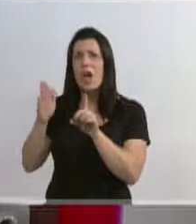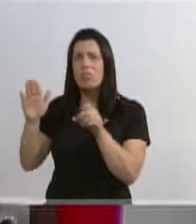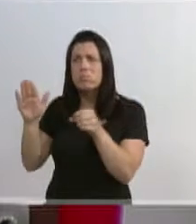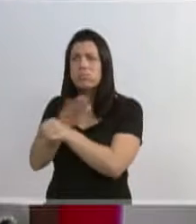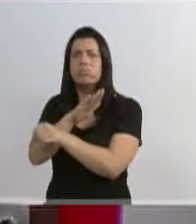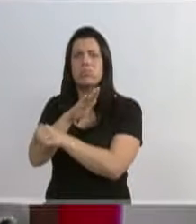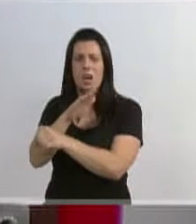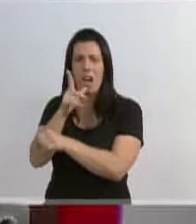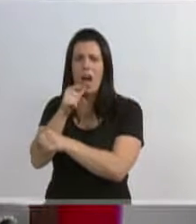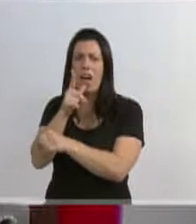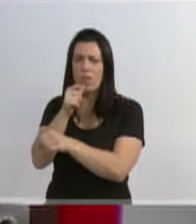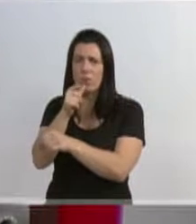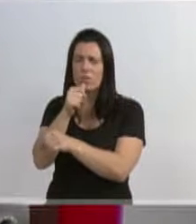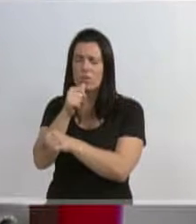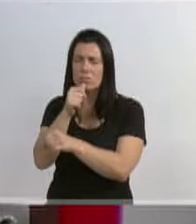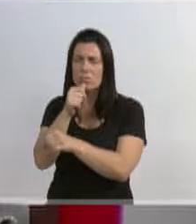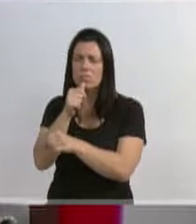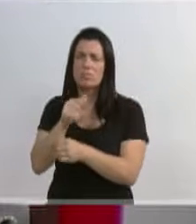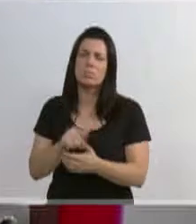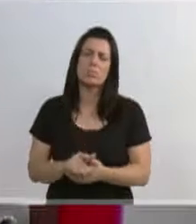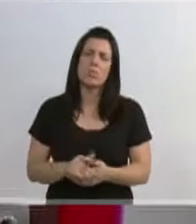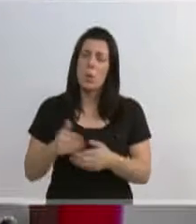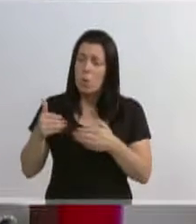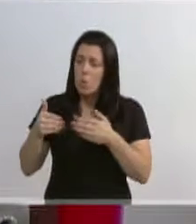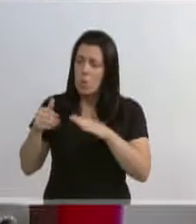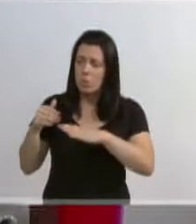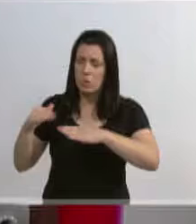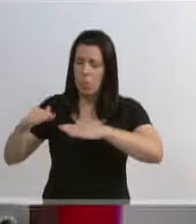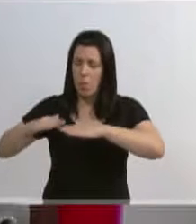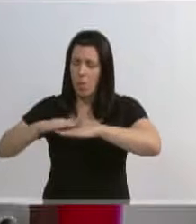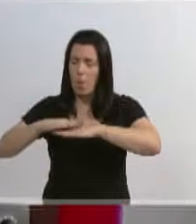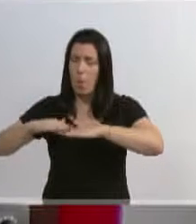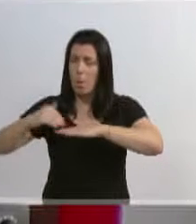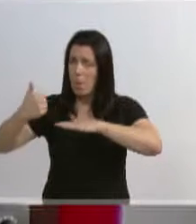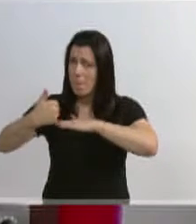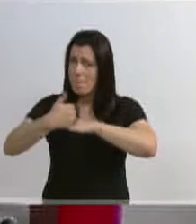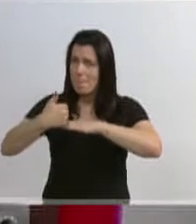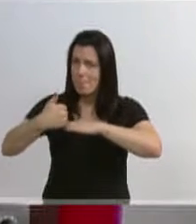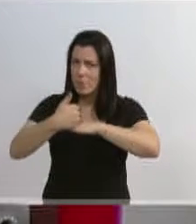totalmente alagada o início da rua, impedindo os moradores de passarem por ali.